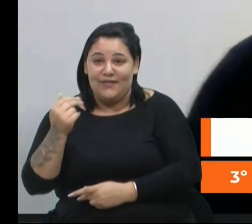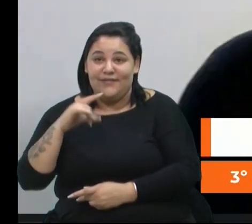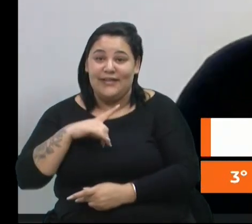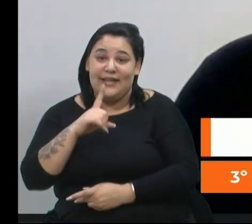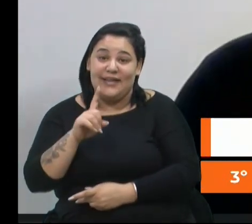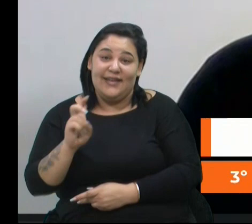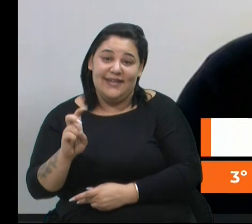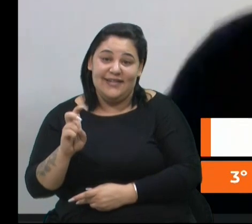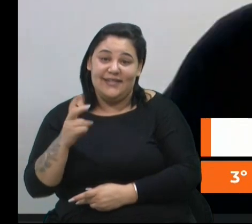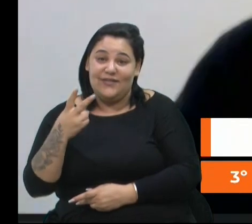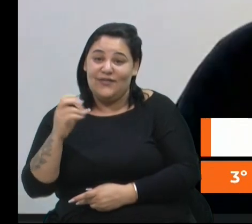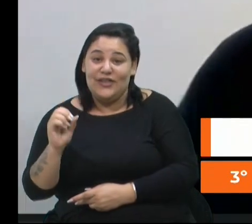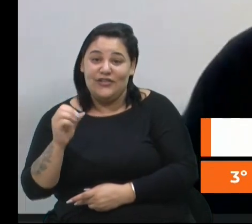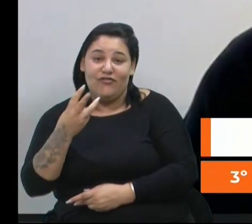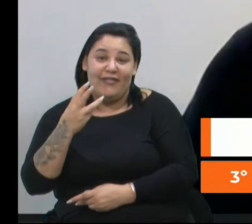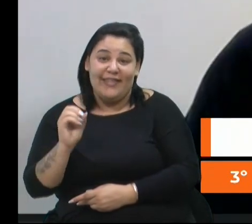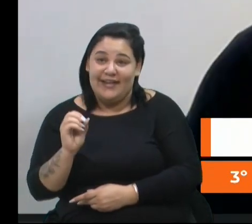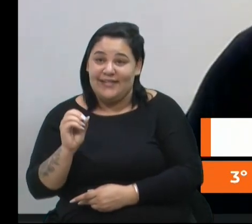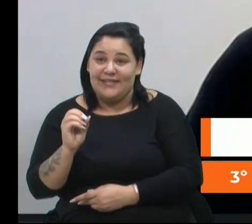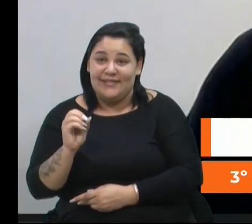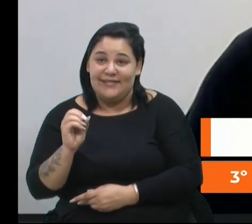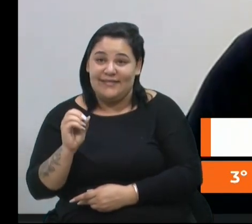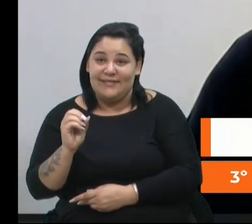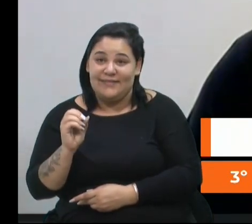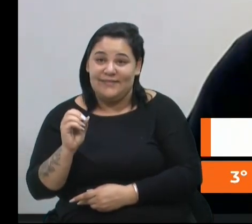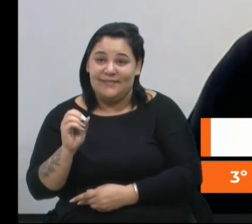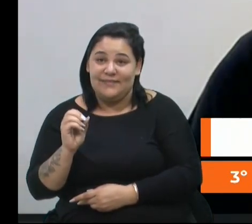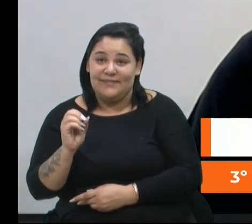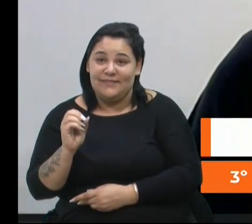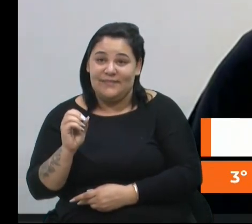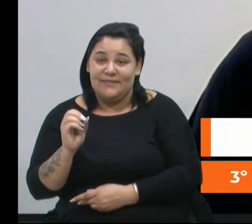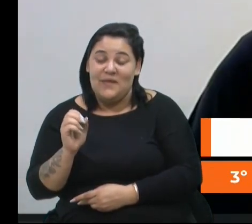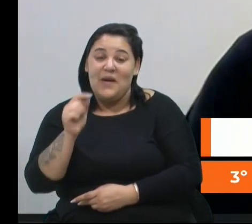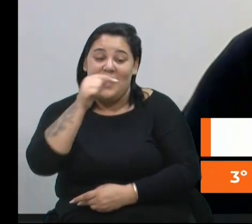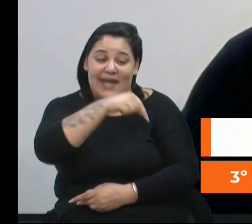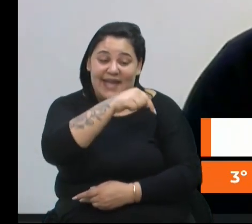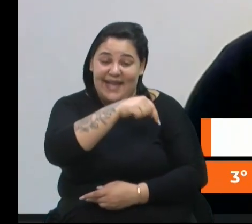15, 20, 30, para ele vai estar sobrando nos